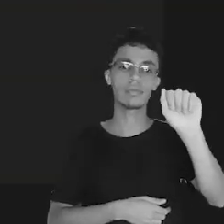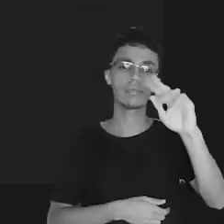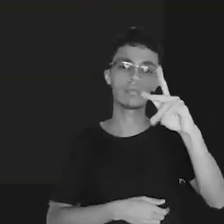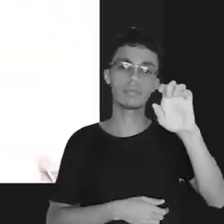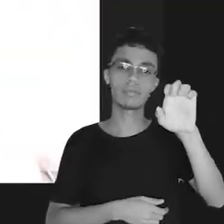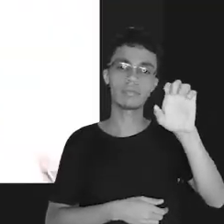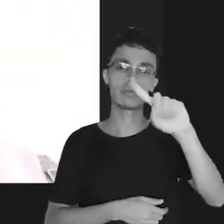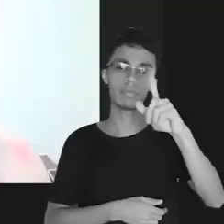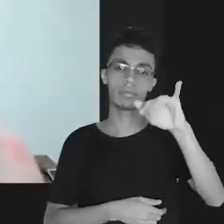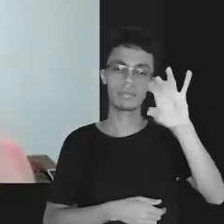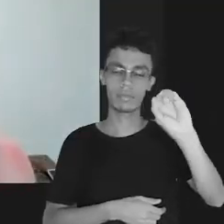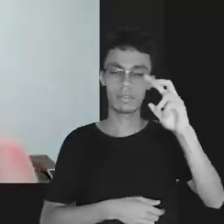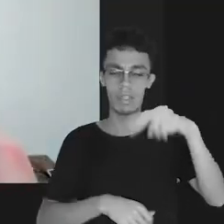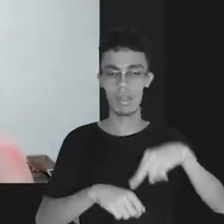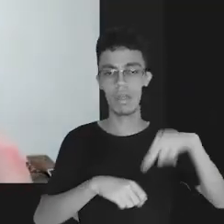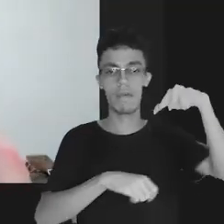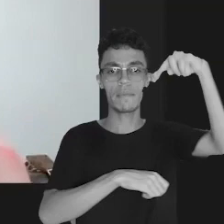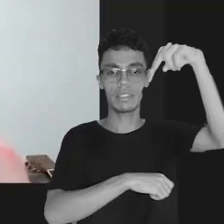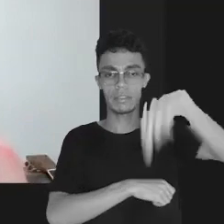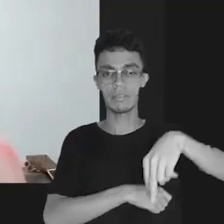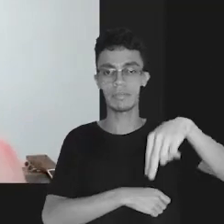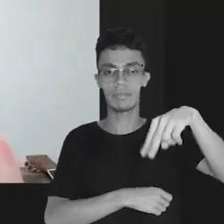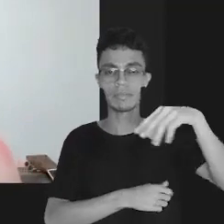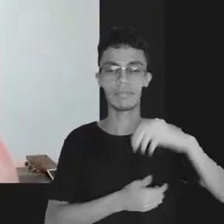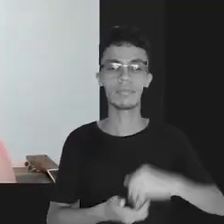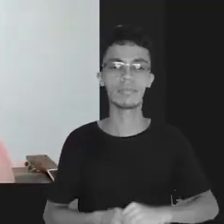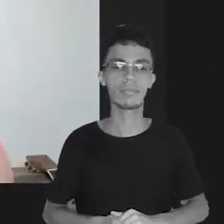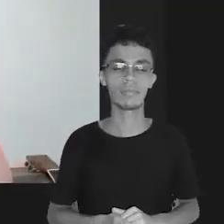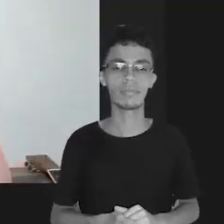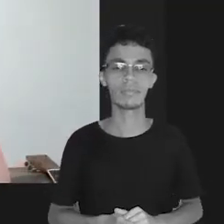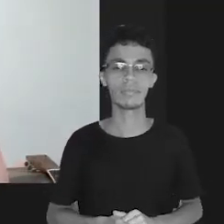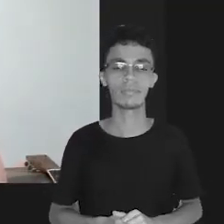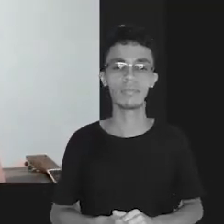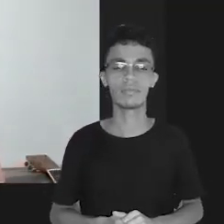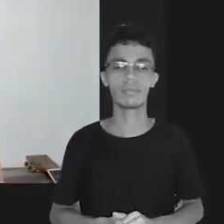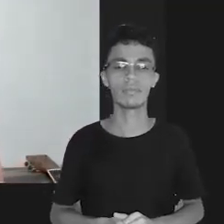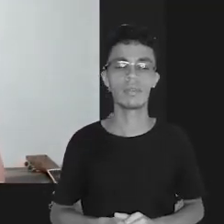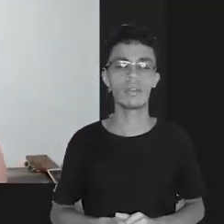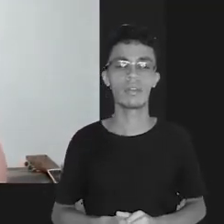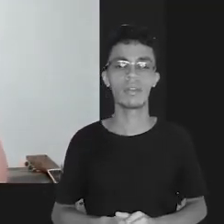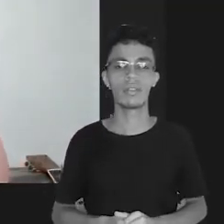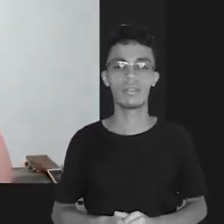alto. Trapezista pula para o trapézio de um salto.